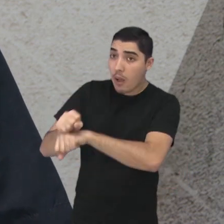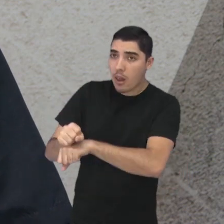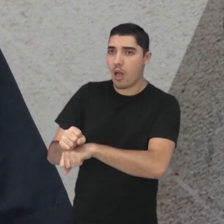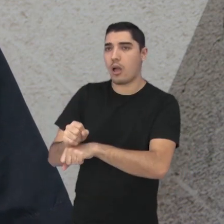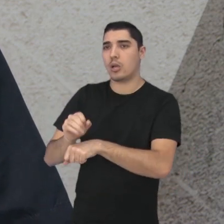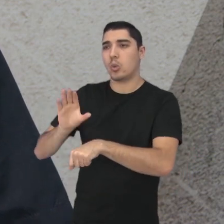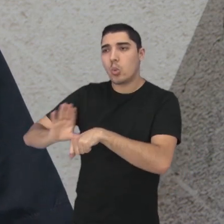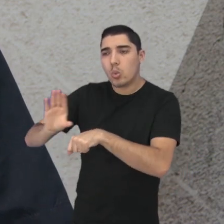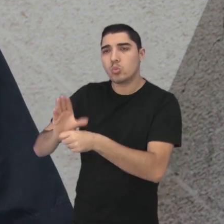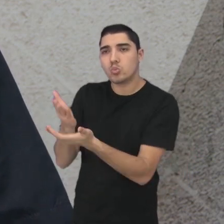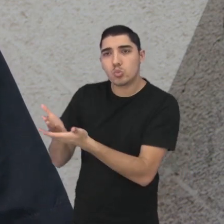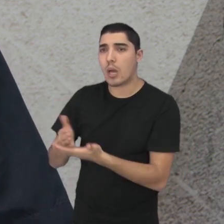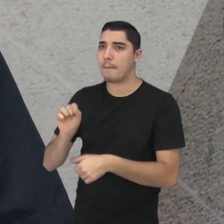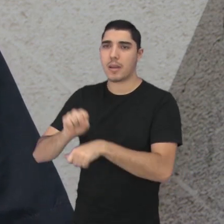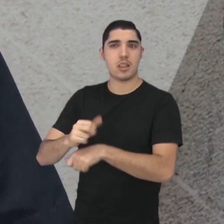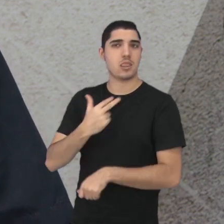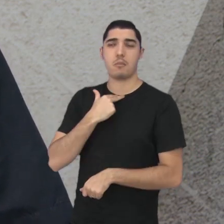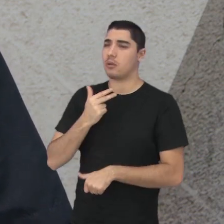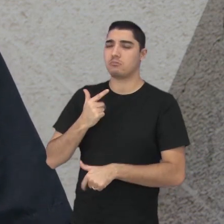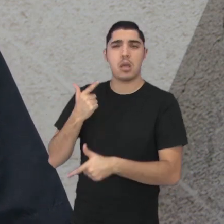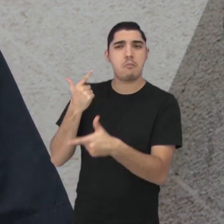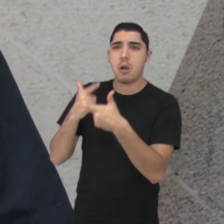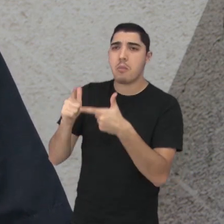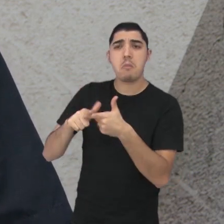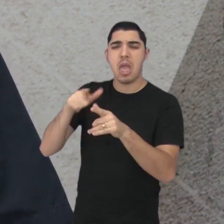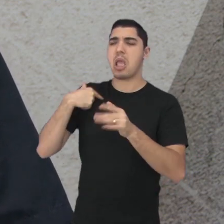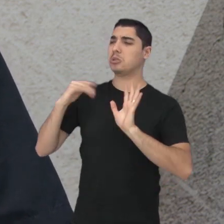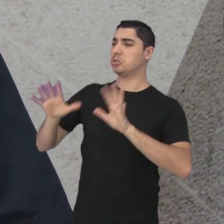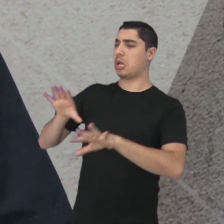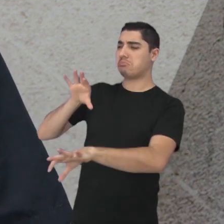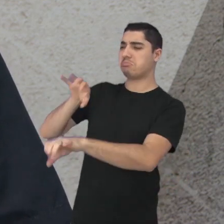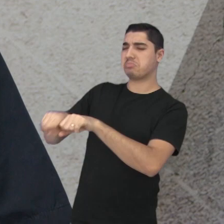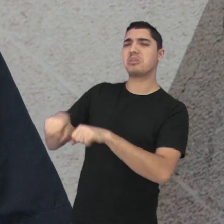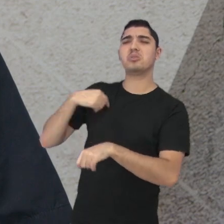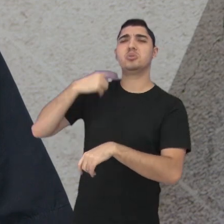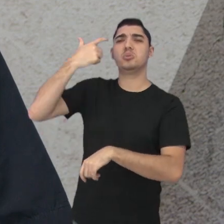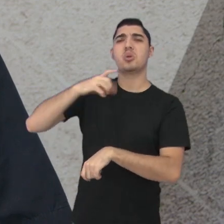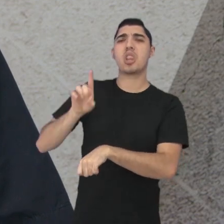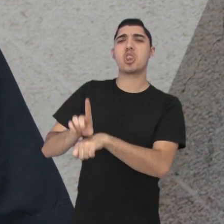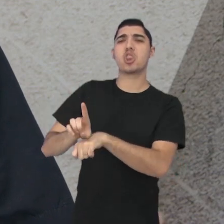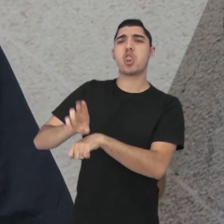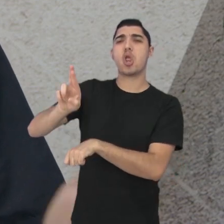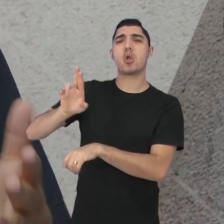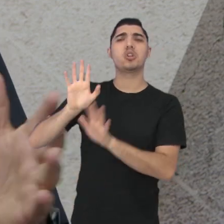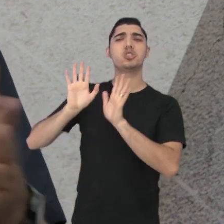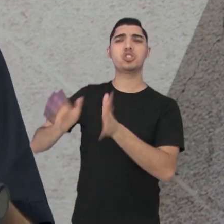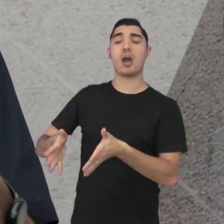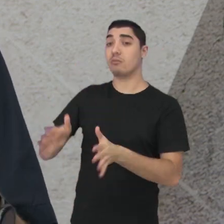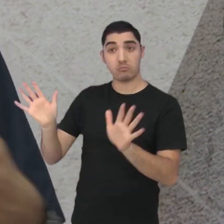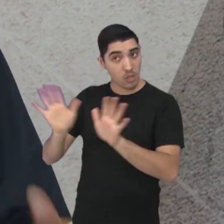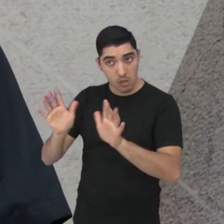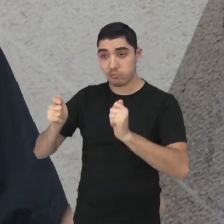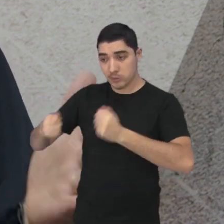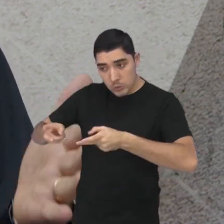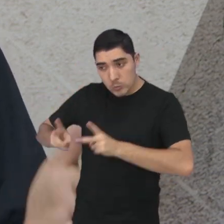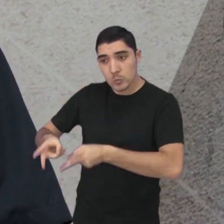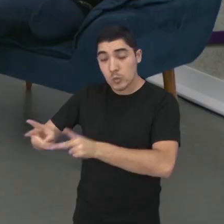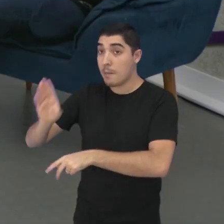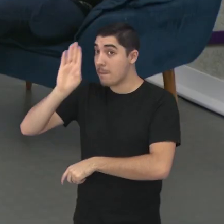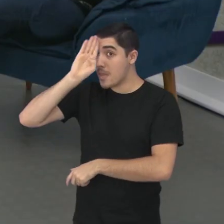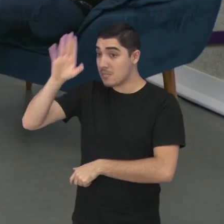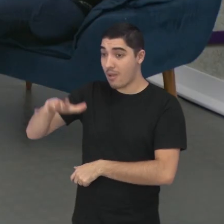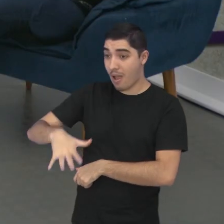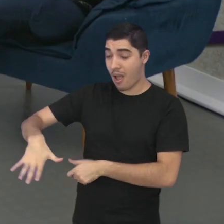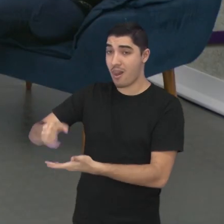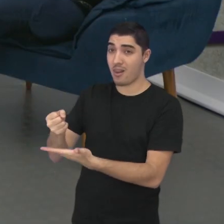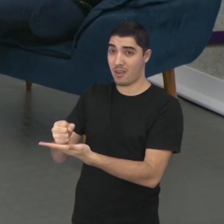especializar. Independente de você ser formado, ser doutor na área, você necessita continuar se especializando, principalmente na área